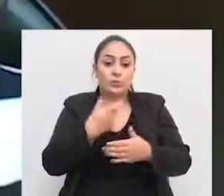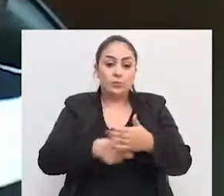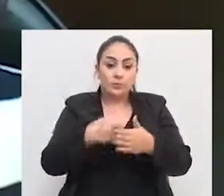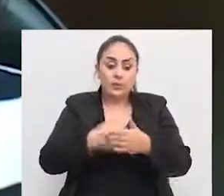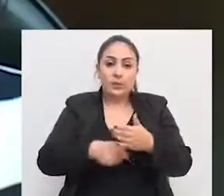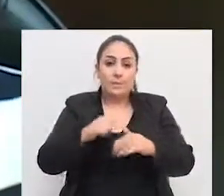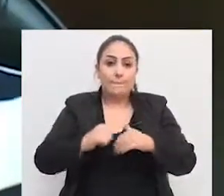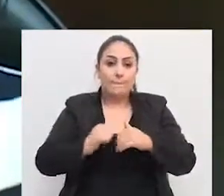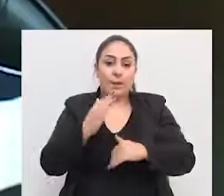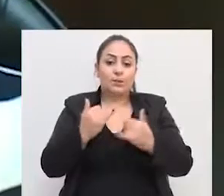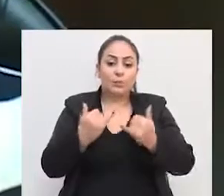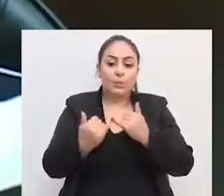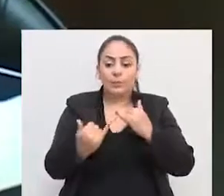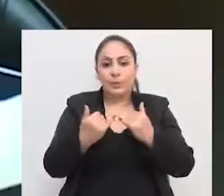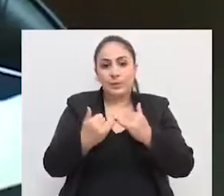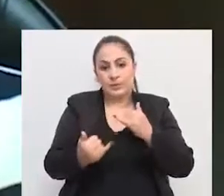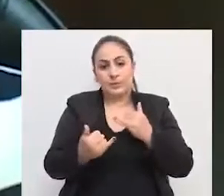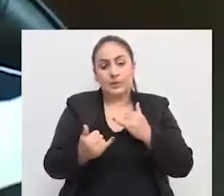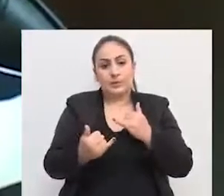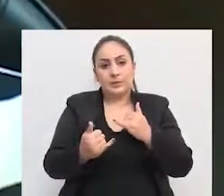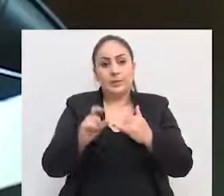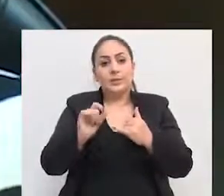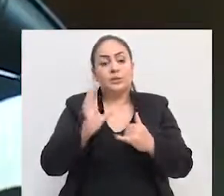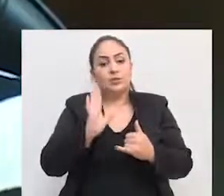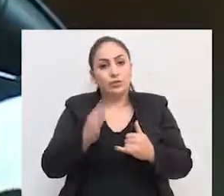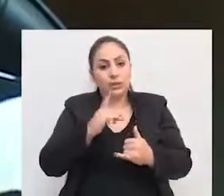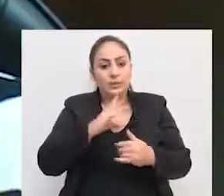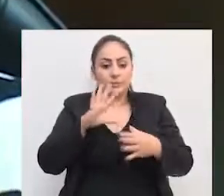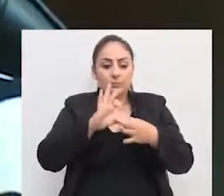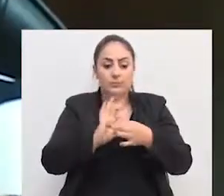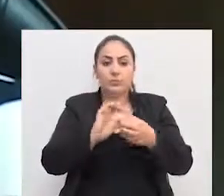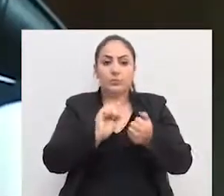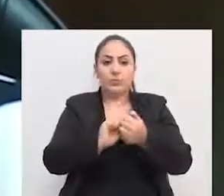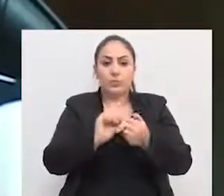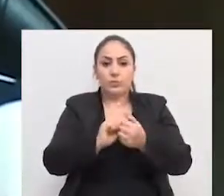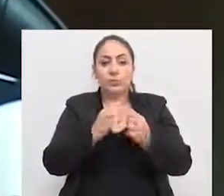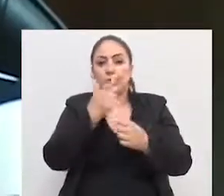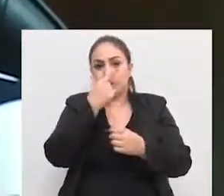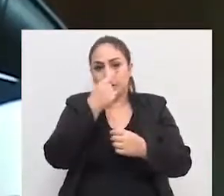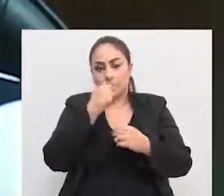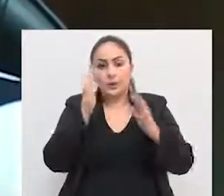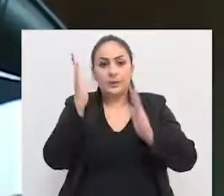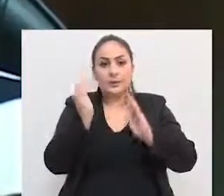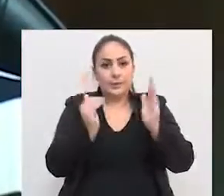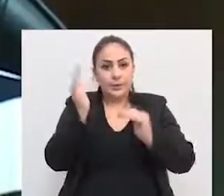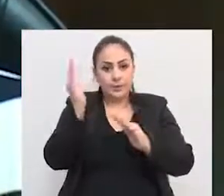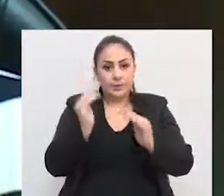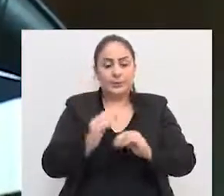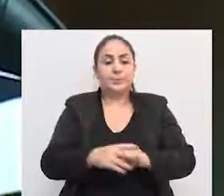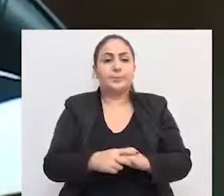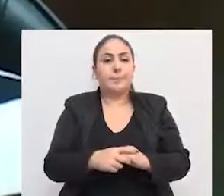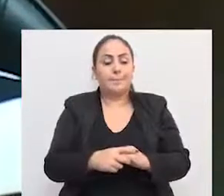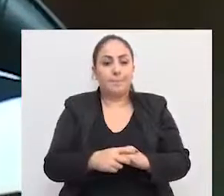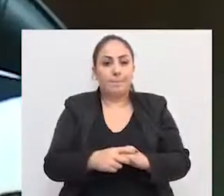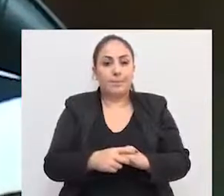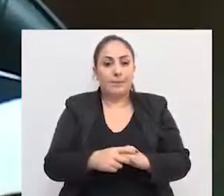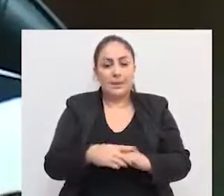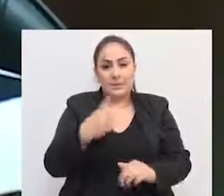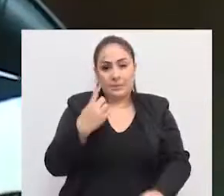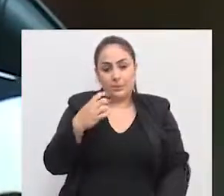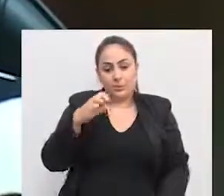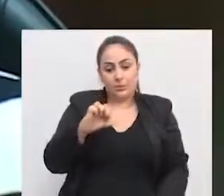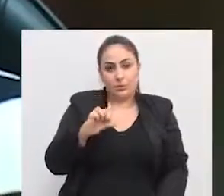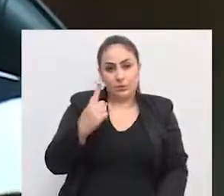buscaria mais uma semelhança, a semelhança que a gente tem com a gripe espanhola, né? Que ali